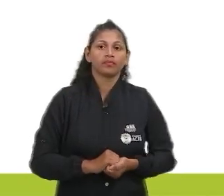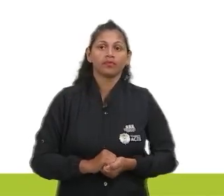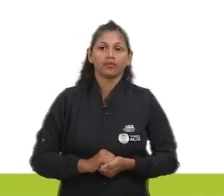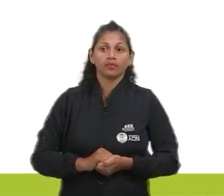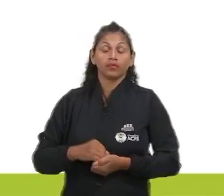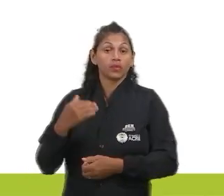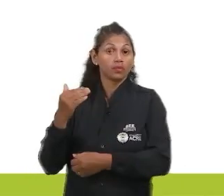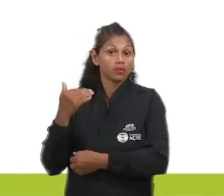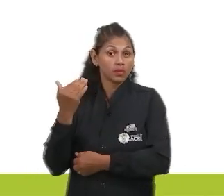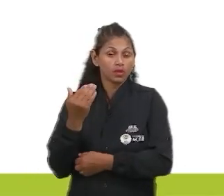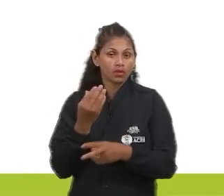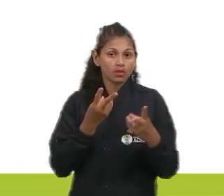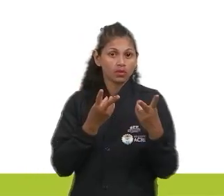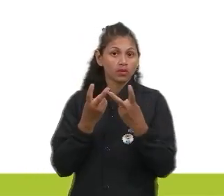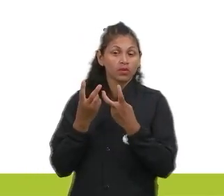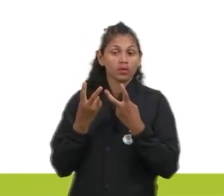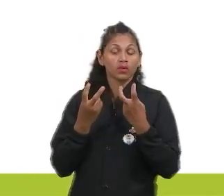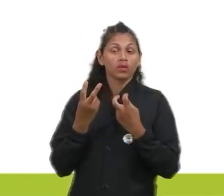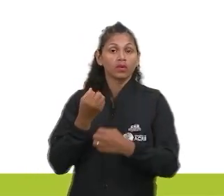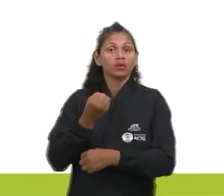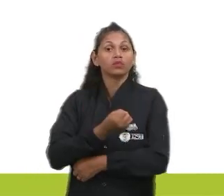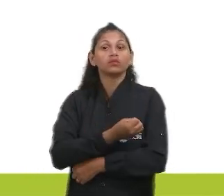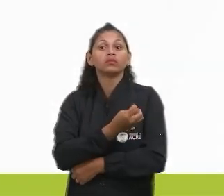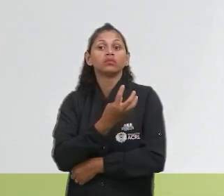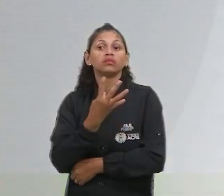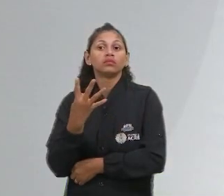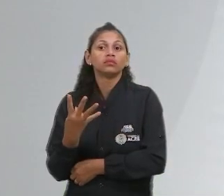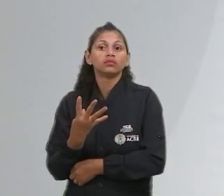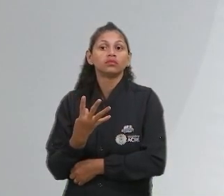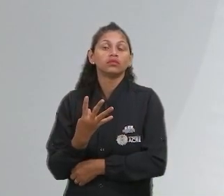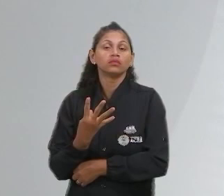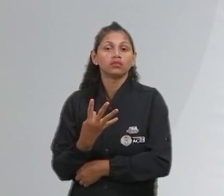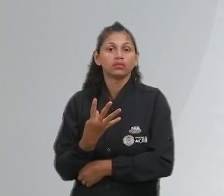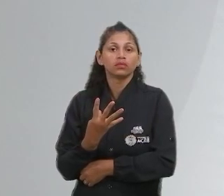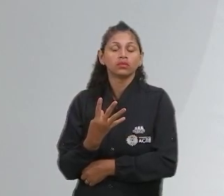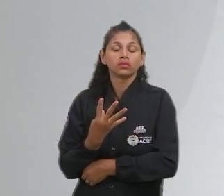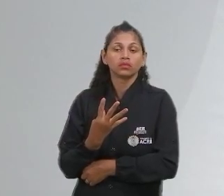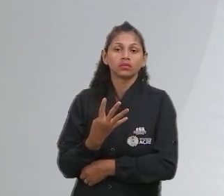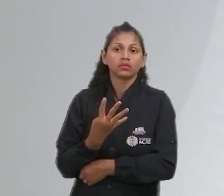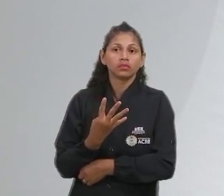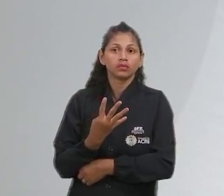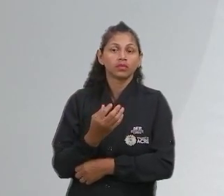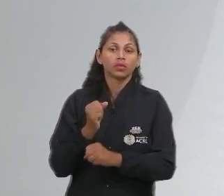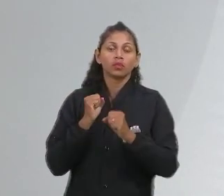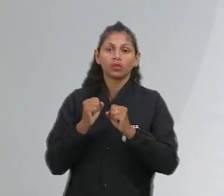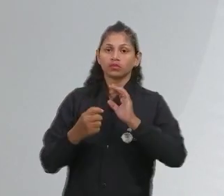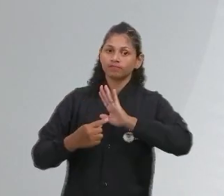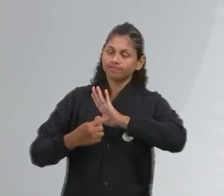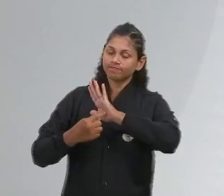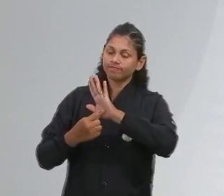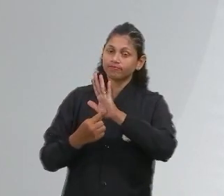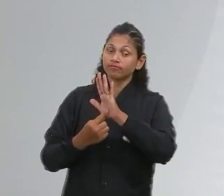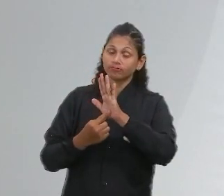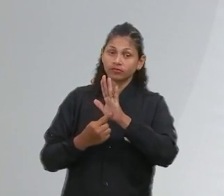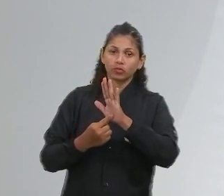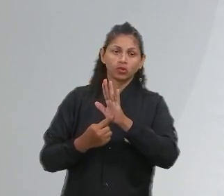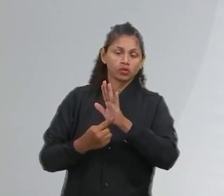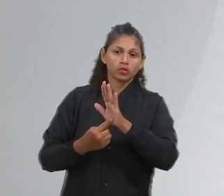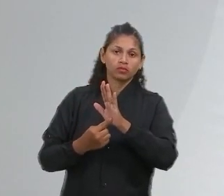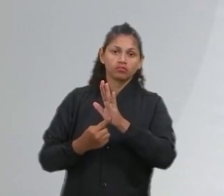gente observa o número de hidroxilas, dependendo do composto, a hidroxila ela pode aparecer mais de uma vez,